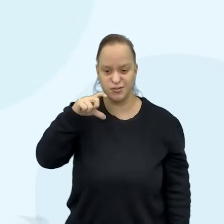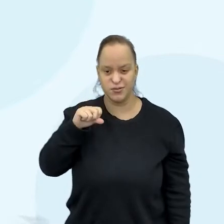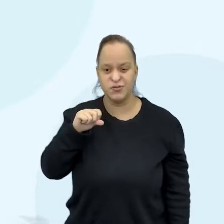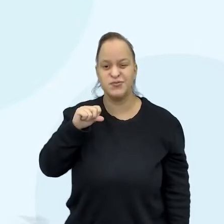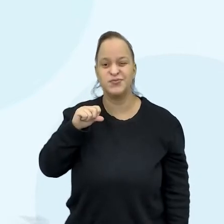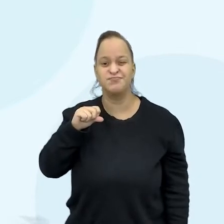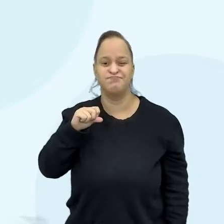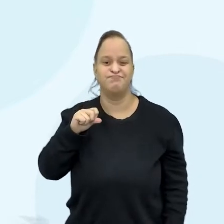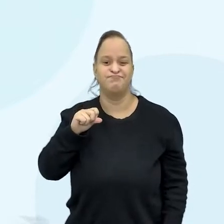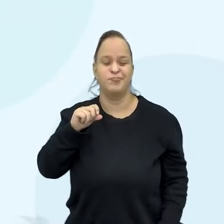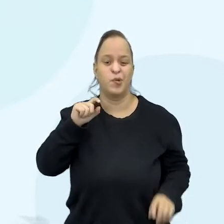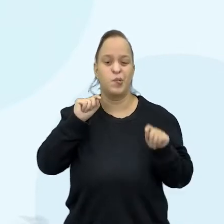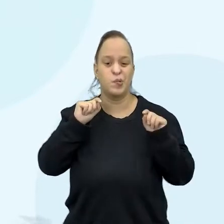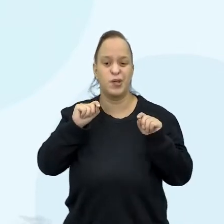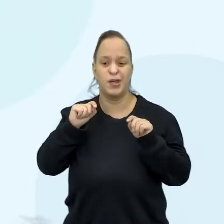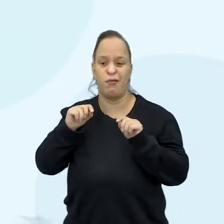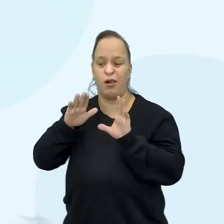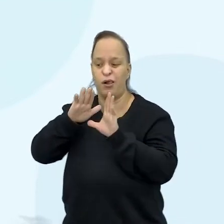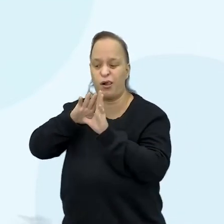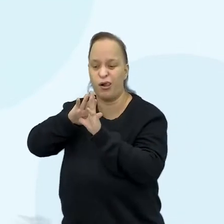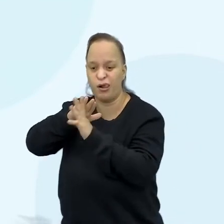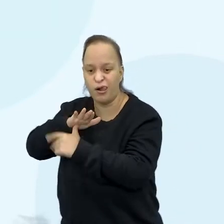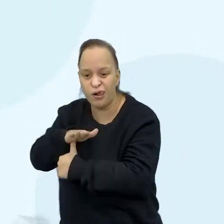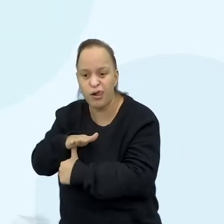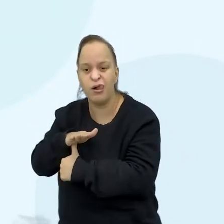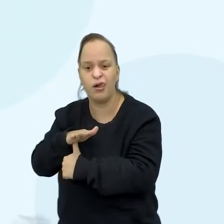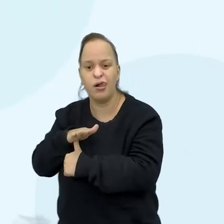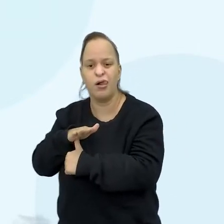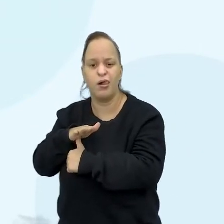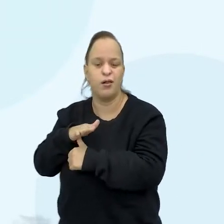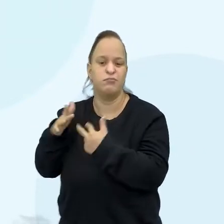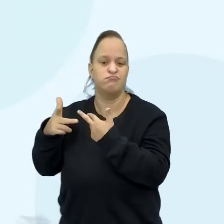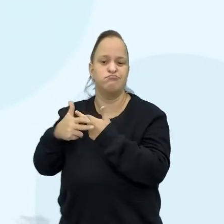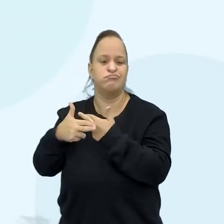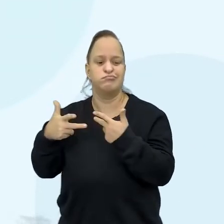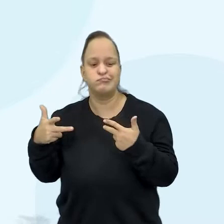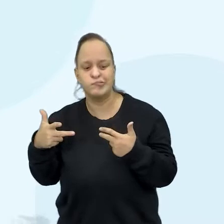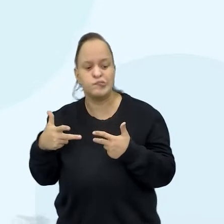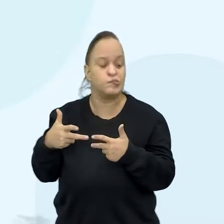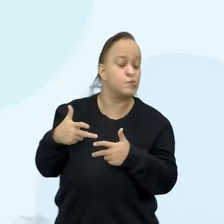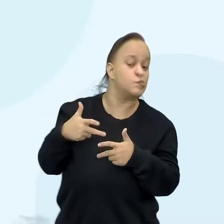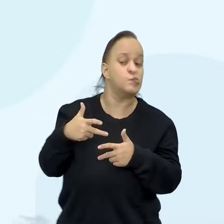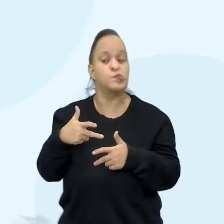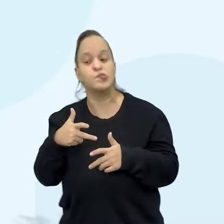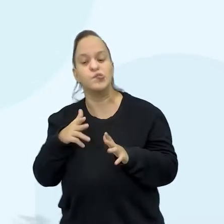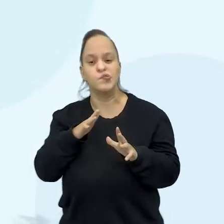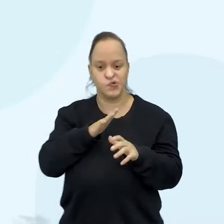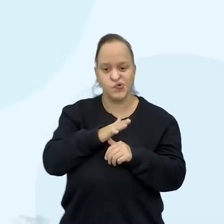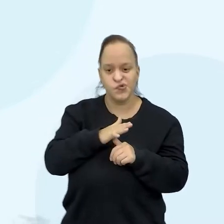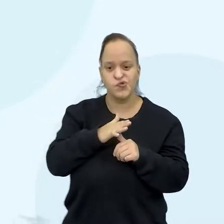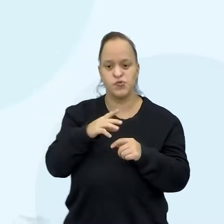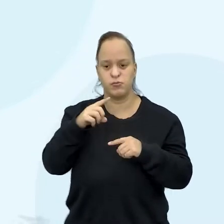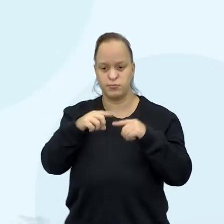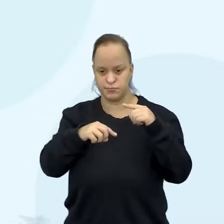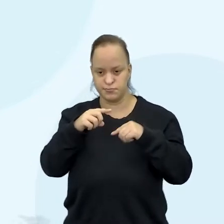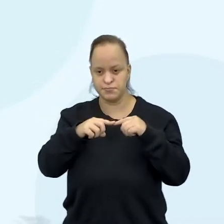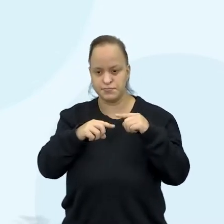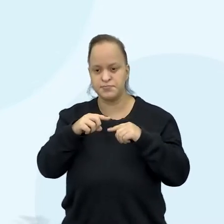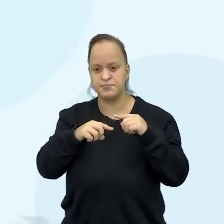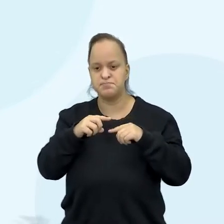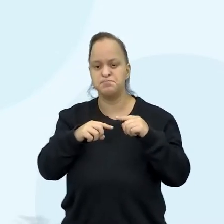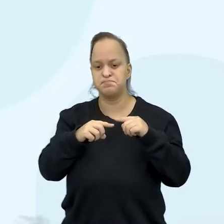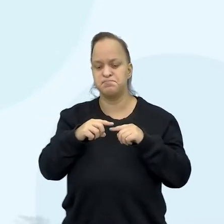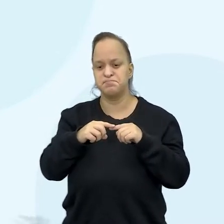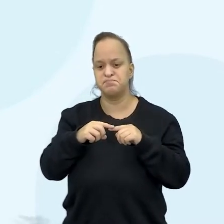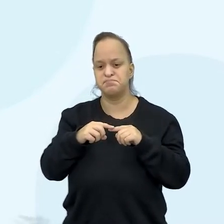os roubos, os furtos, as pilhagens, de modo geral, as ilegalidades de bens, ela passa a